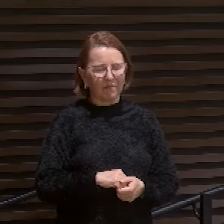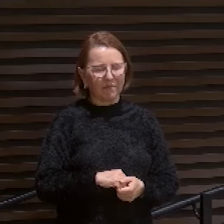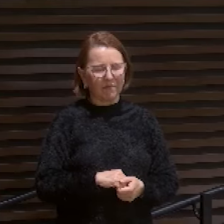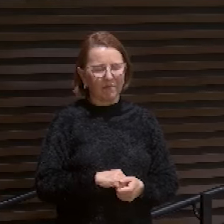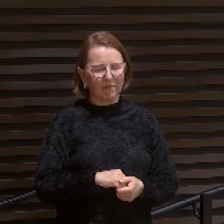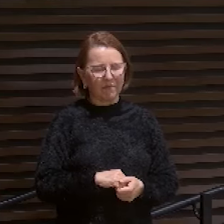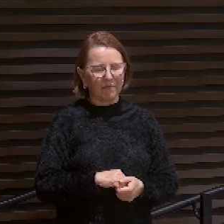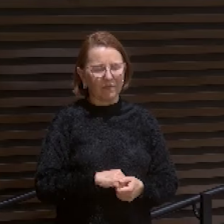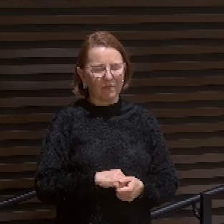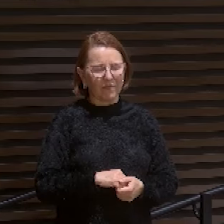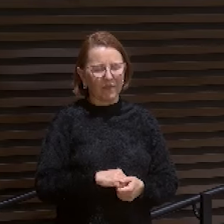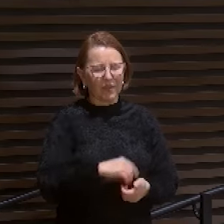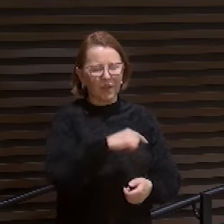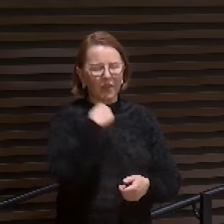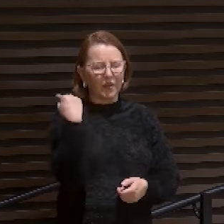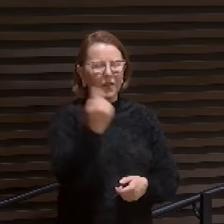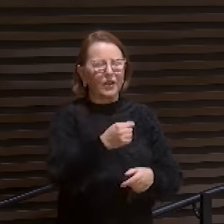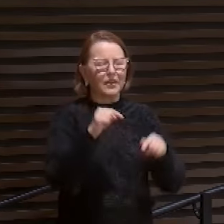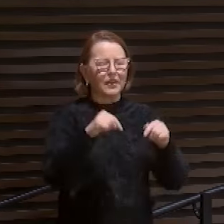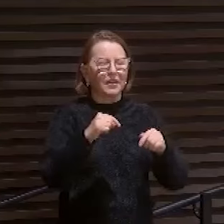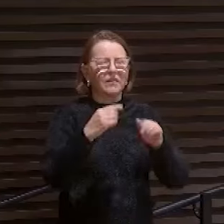estamos aqui diante da Tua palavra,